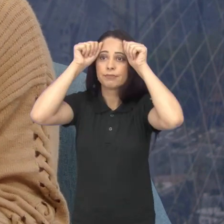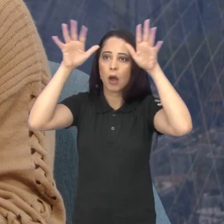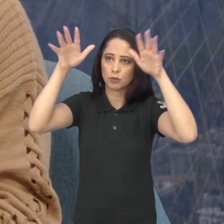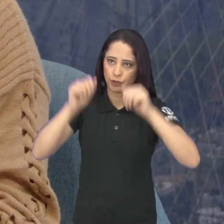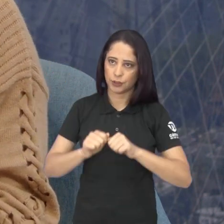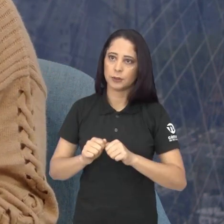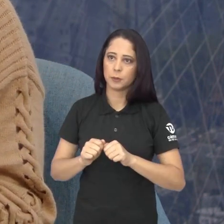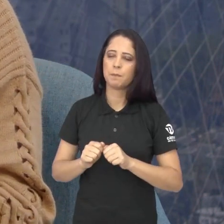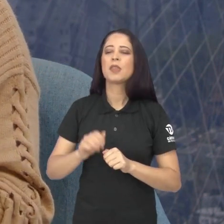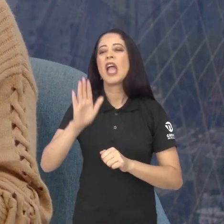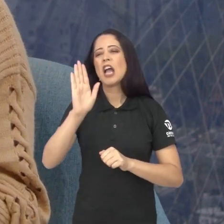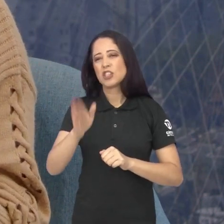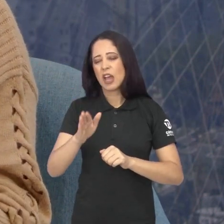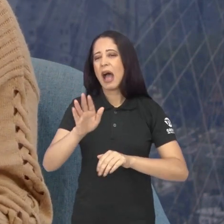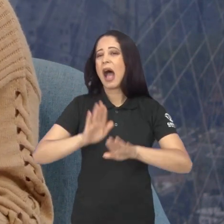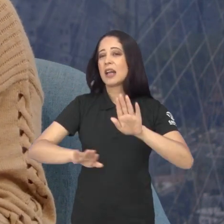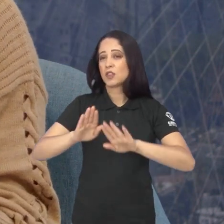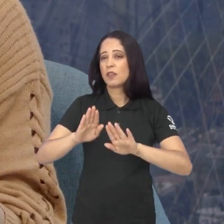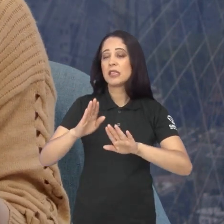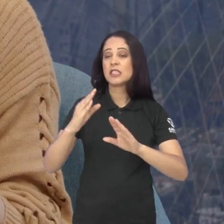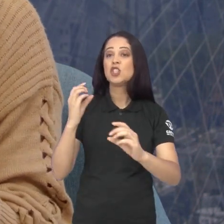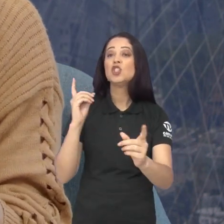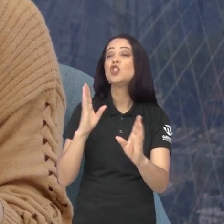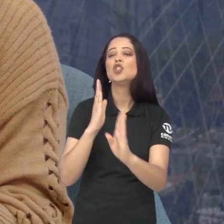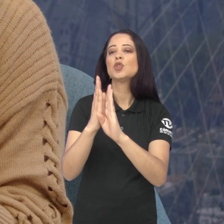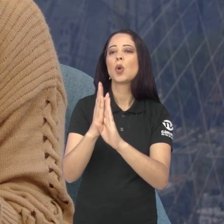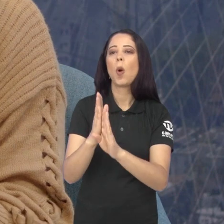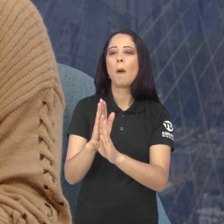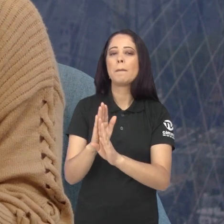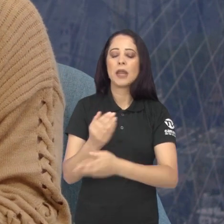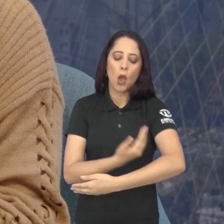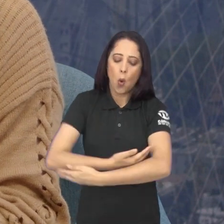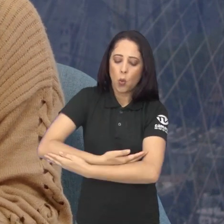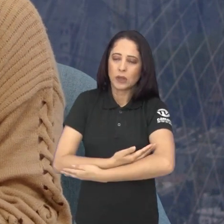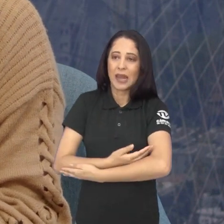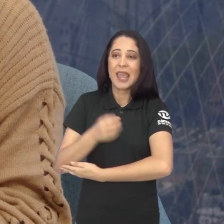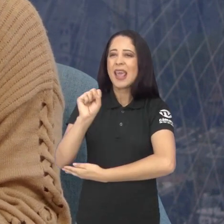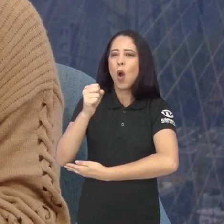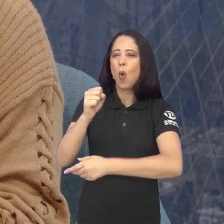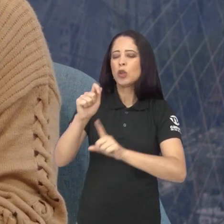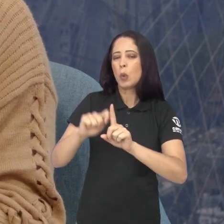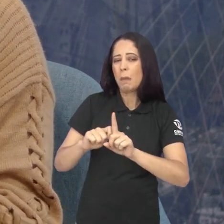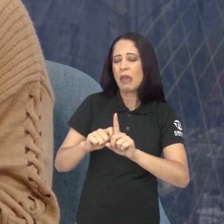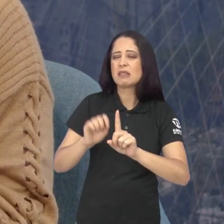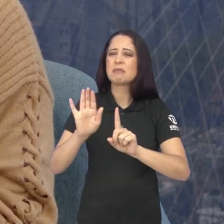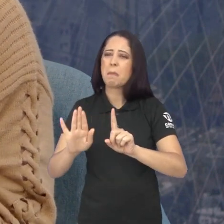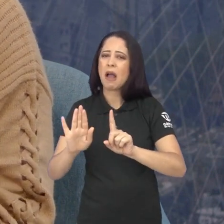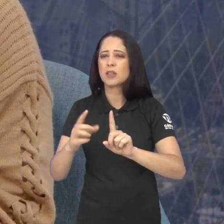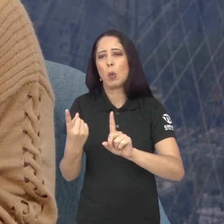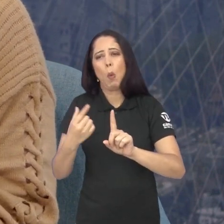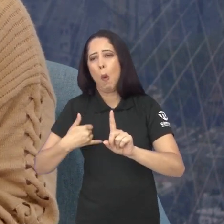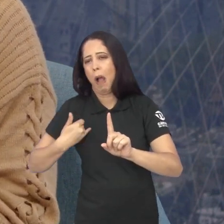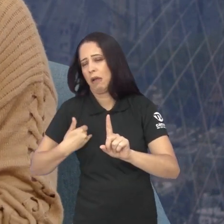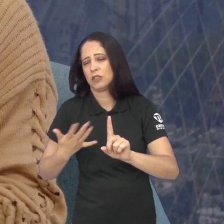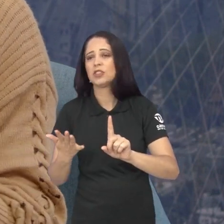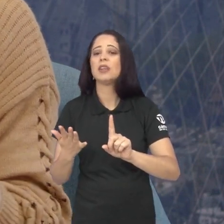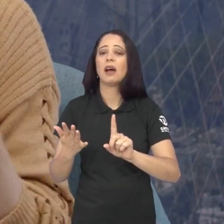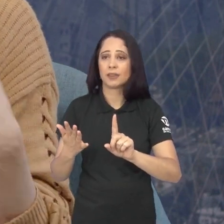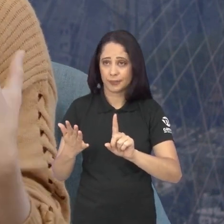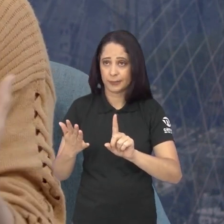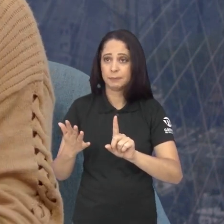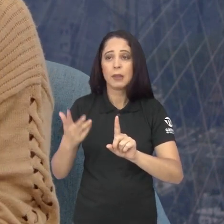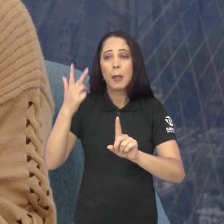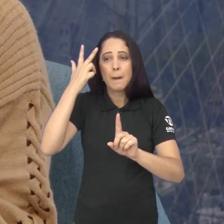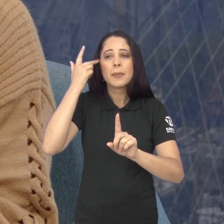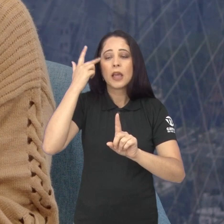de 8 meses já existem alguns testes, mas por volta, normalmente, na grande maioria, de um ano e 8 meses, que é o